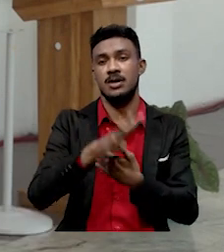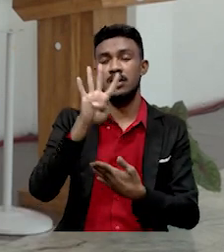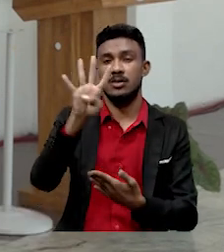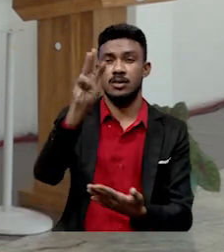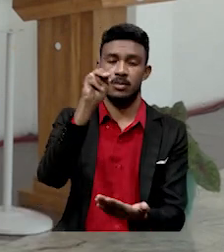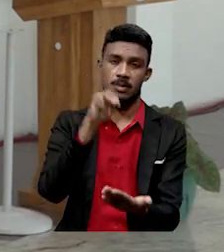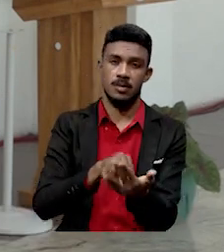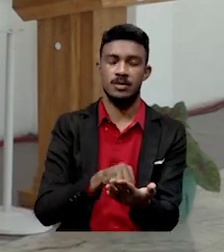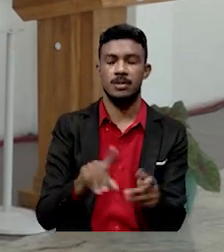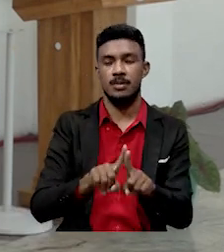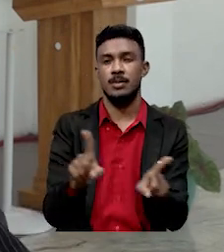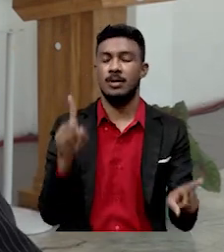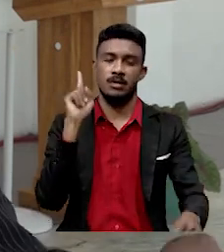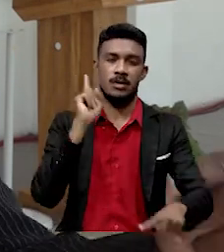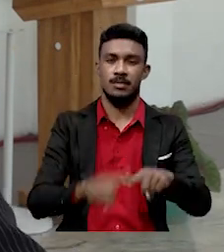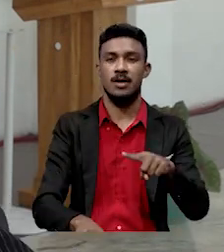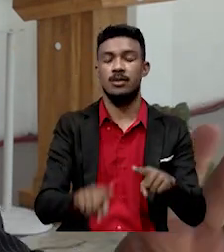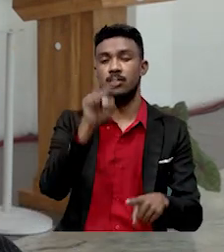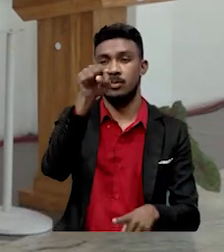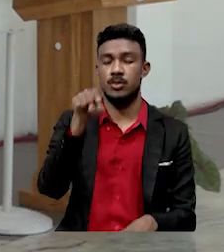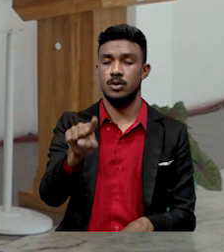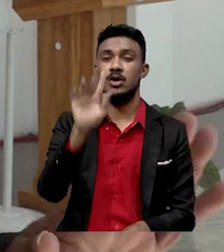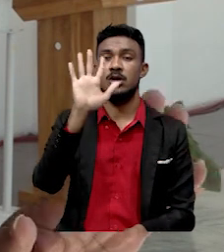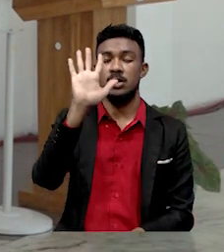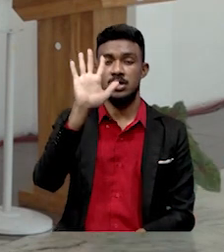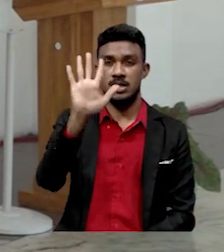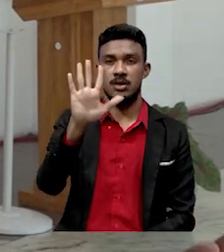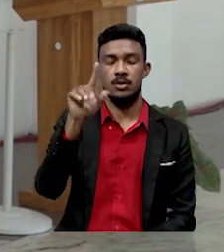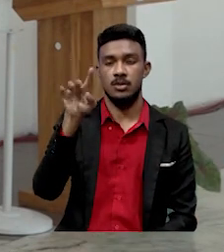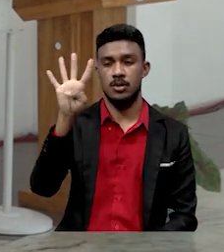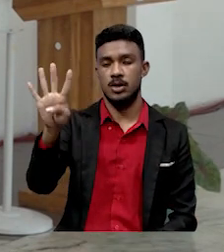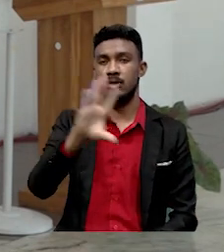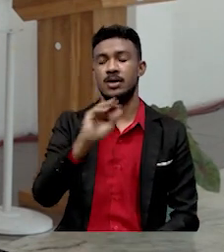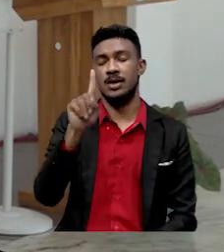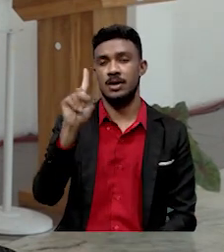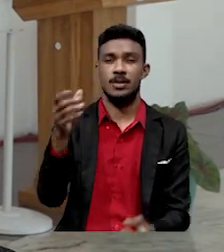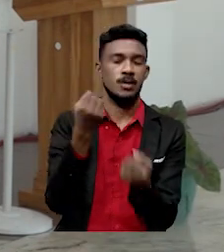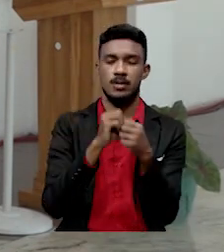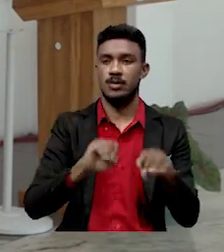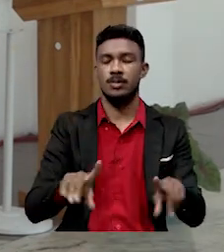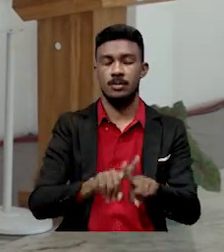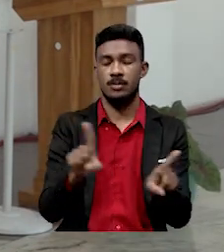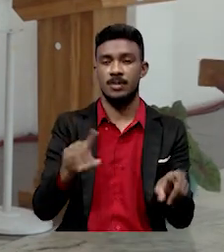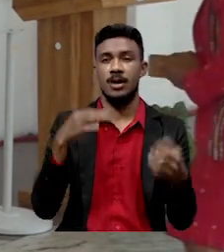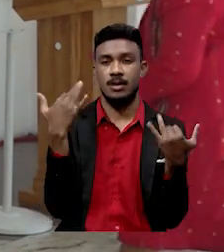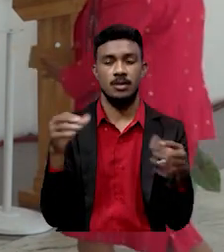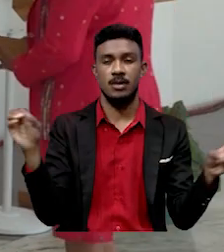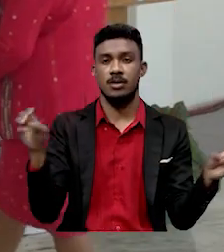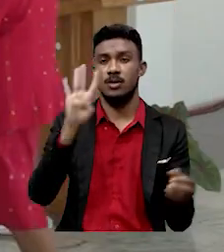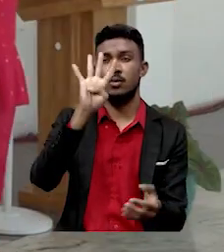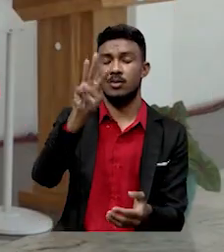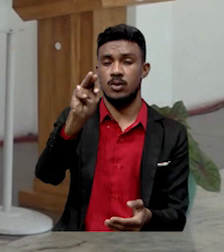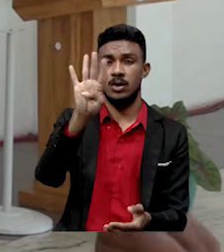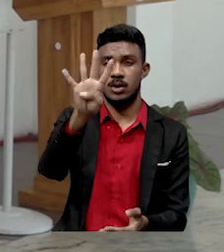bilhões mas lolos la bele 1.5 1.4 ida nema batina ni da gasto mas agora ina la ya quase 4 bilhões de